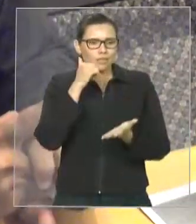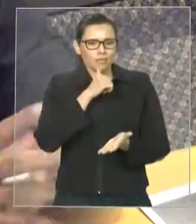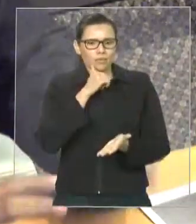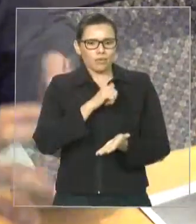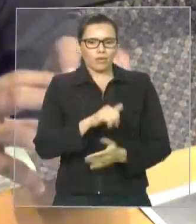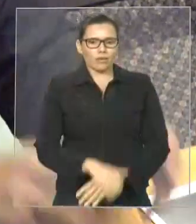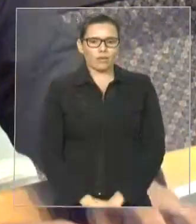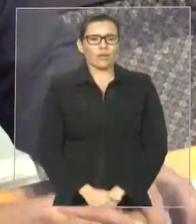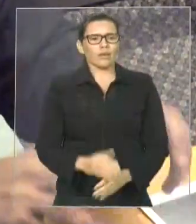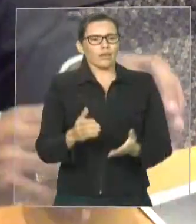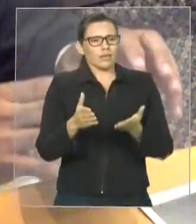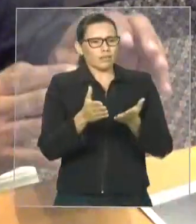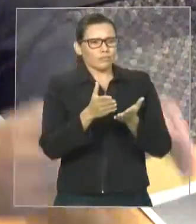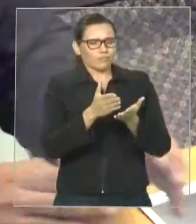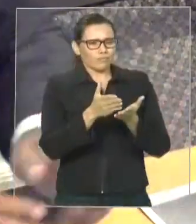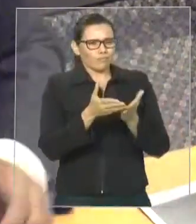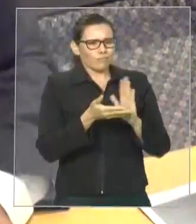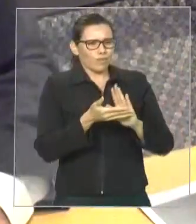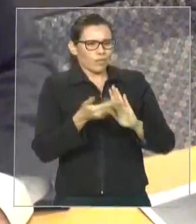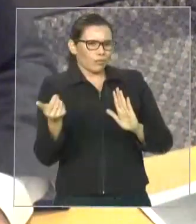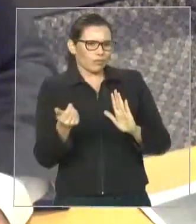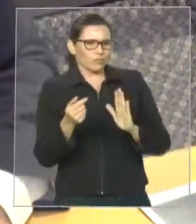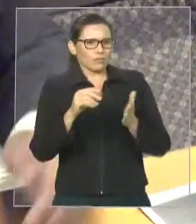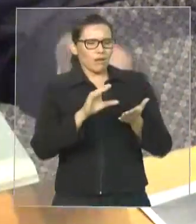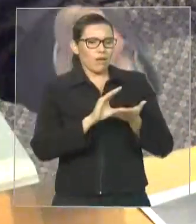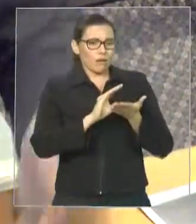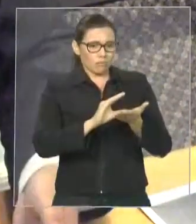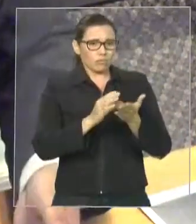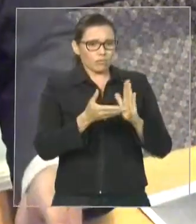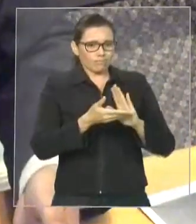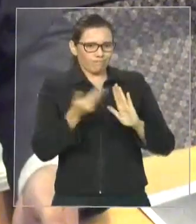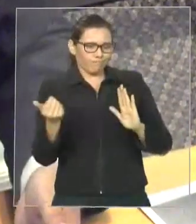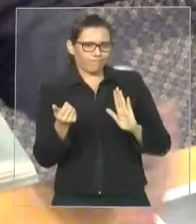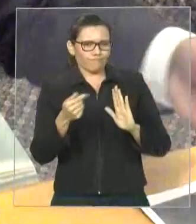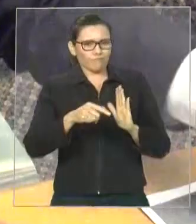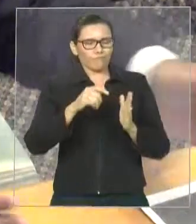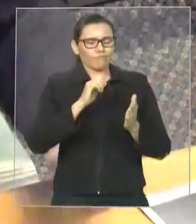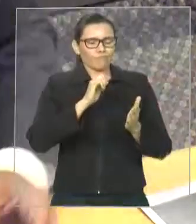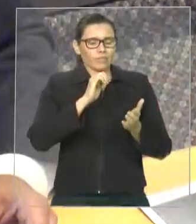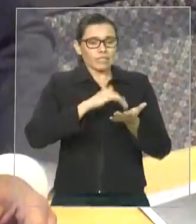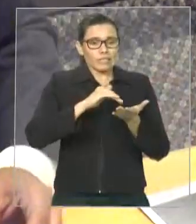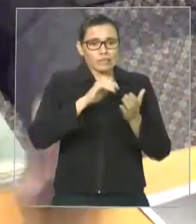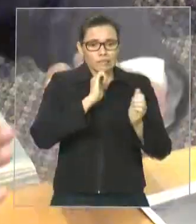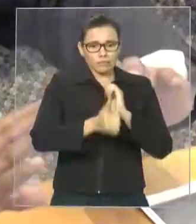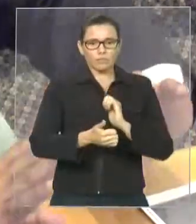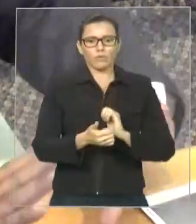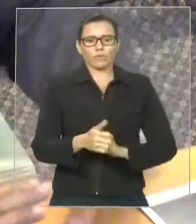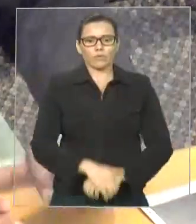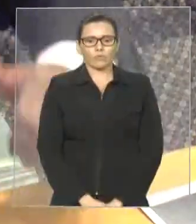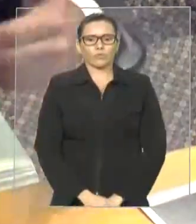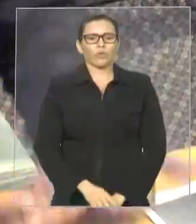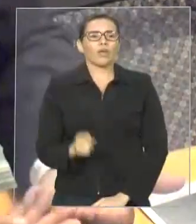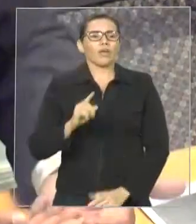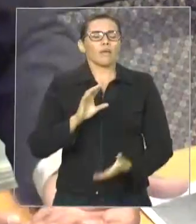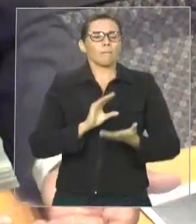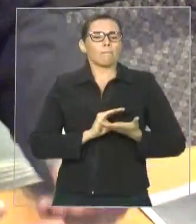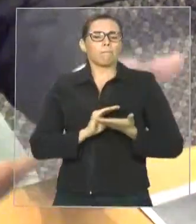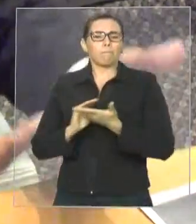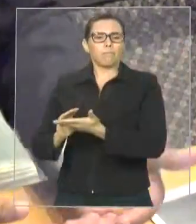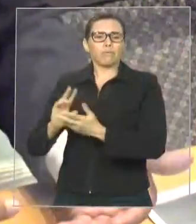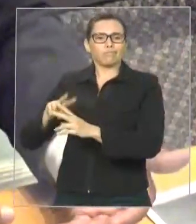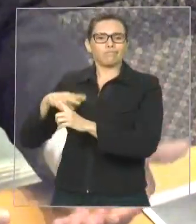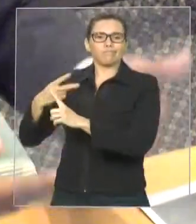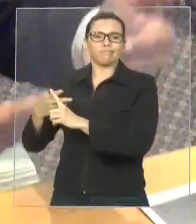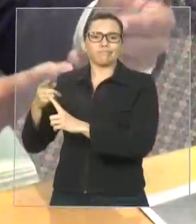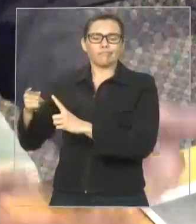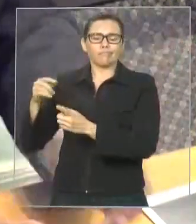do Esporte e aumentou da Secretaria de Comunicação. Já em 2017, no mês de julho, aumentou em mais 9 milhões